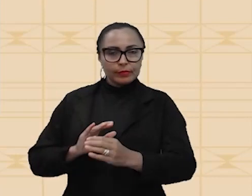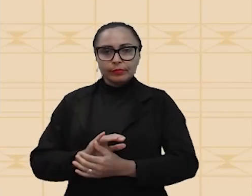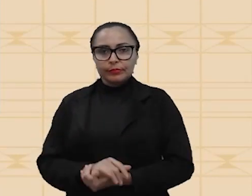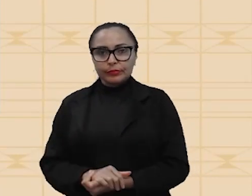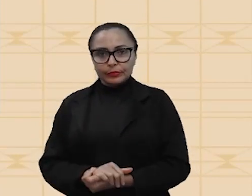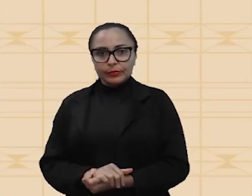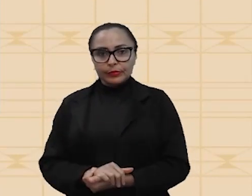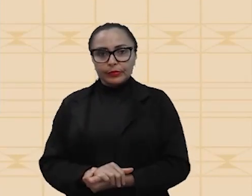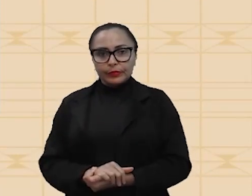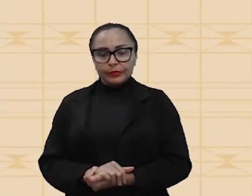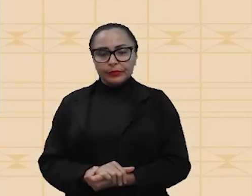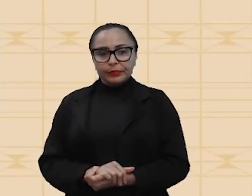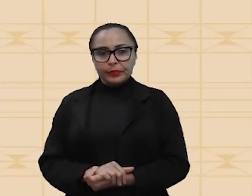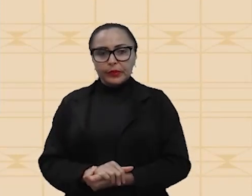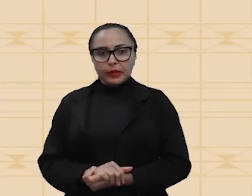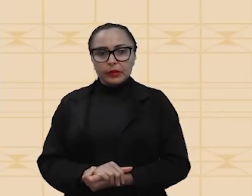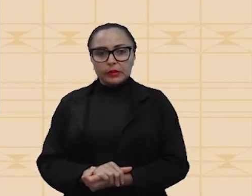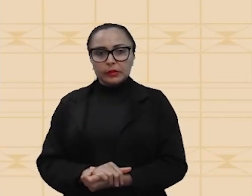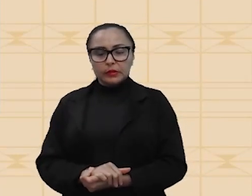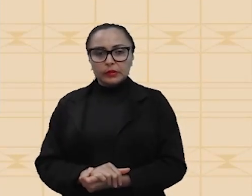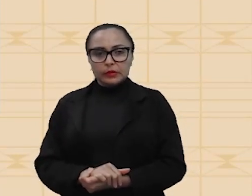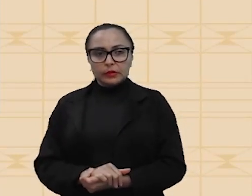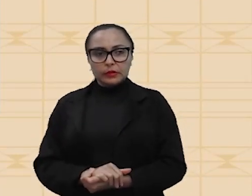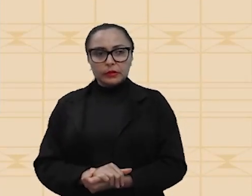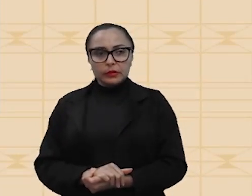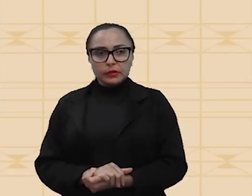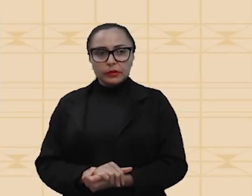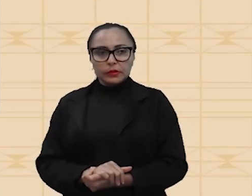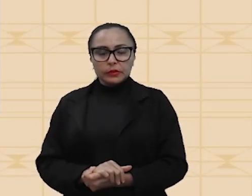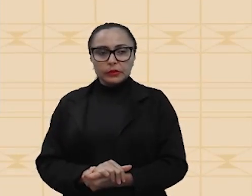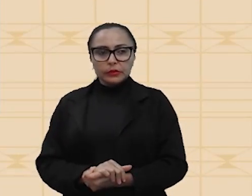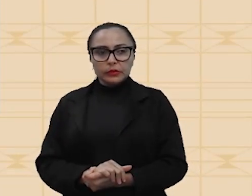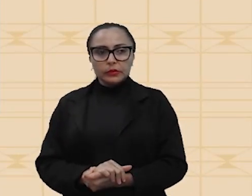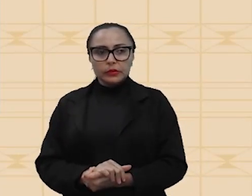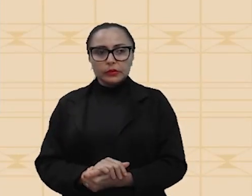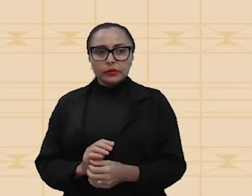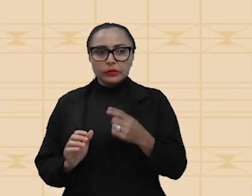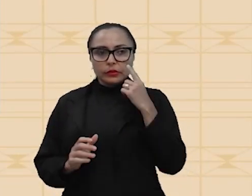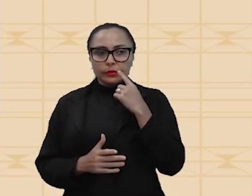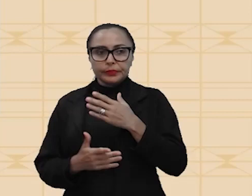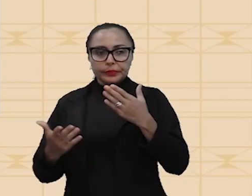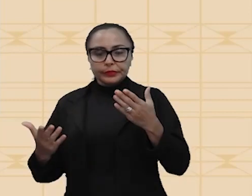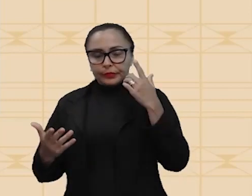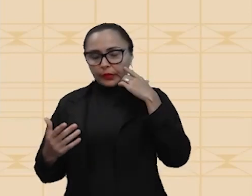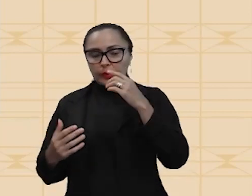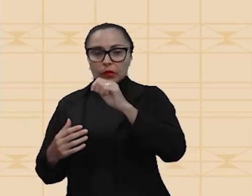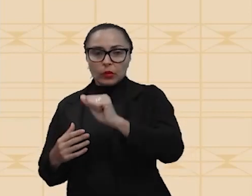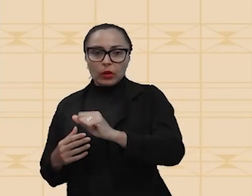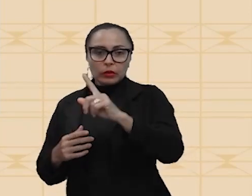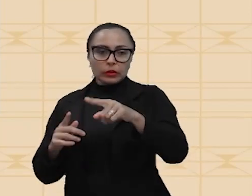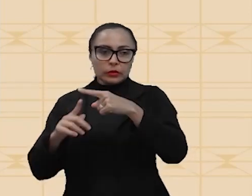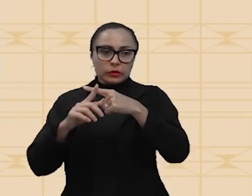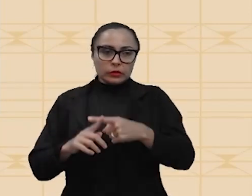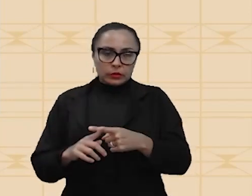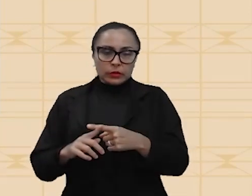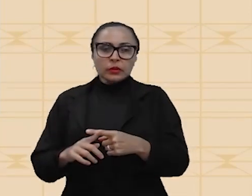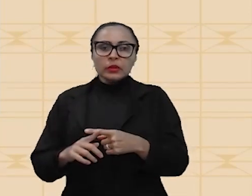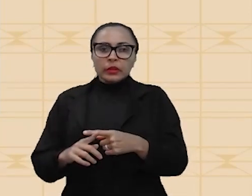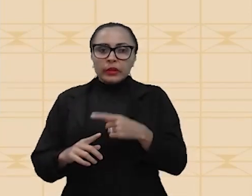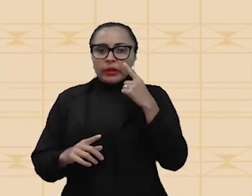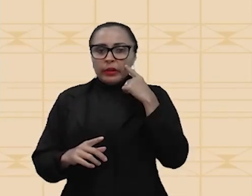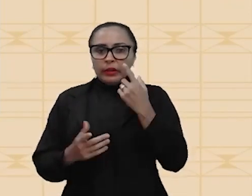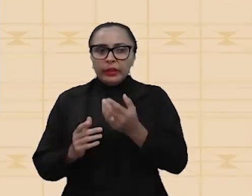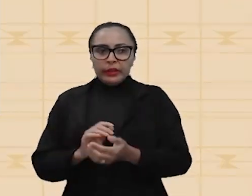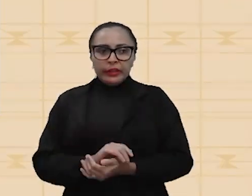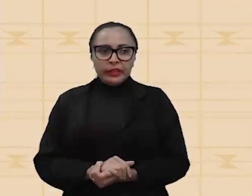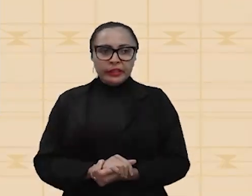potencial é 0, e aí o potencial do ponto A é a multiplicação da resistência vezes a corrente. Lembrando